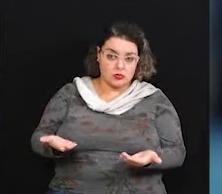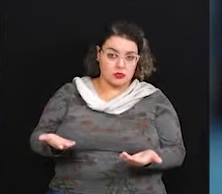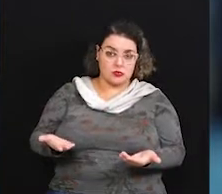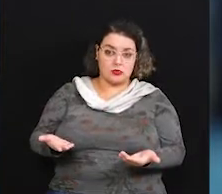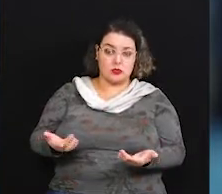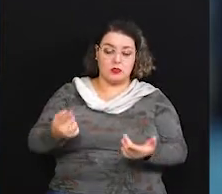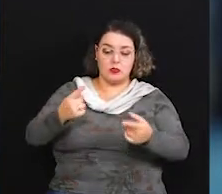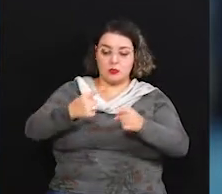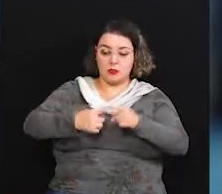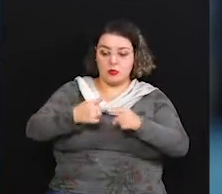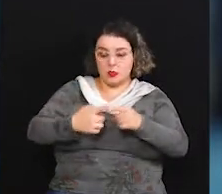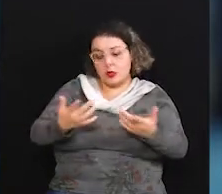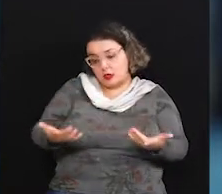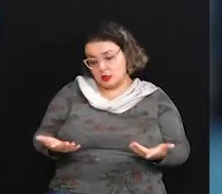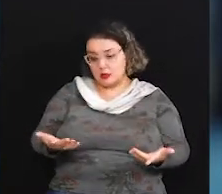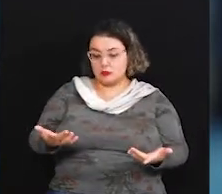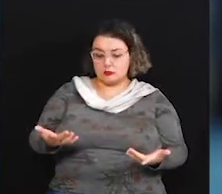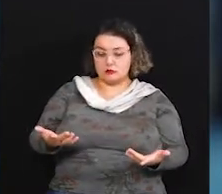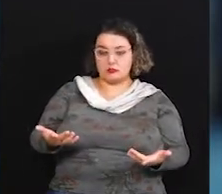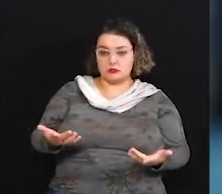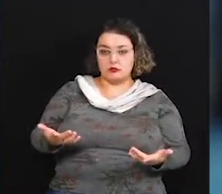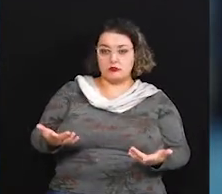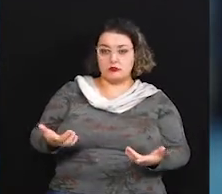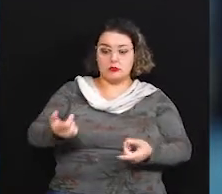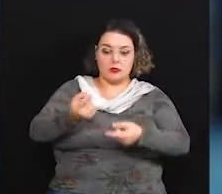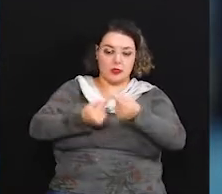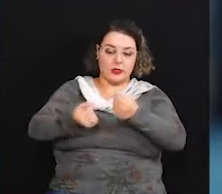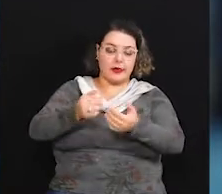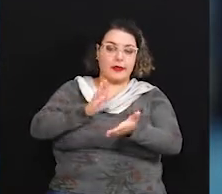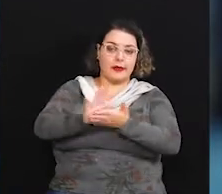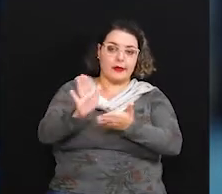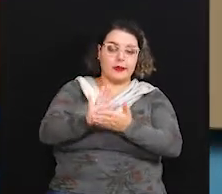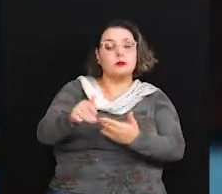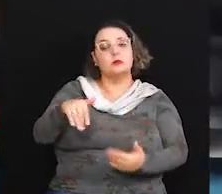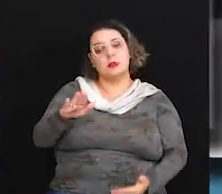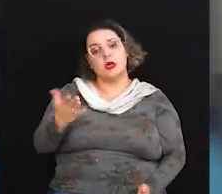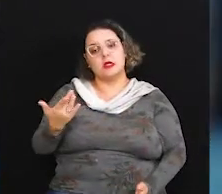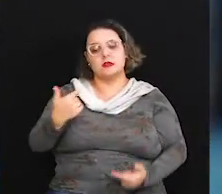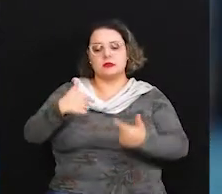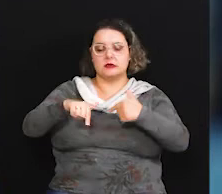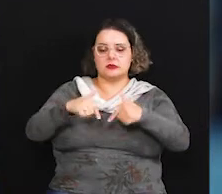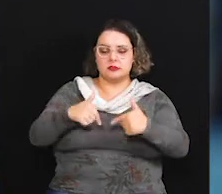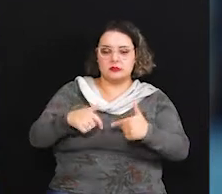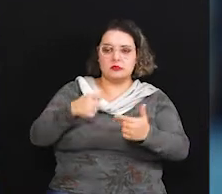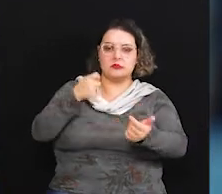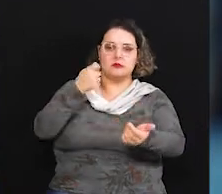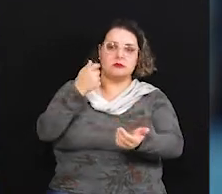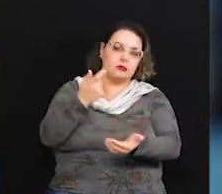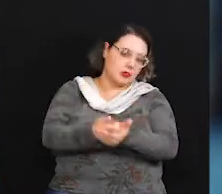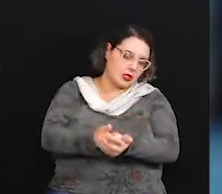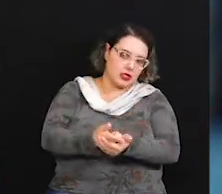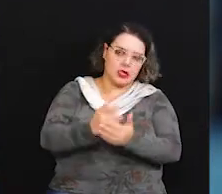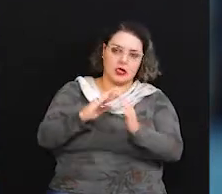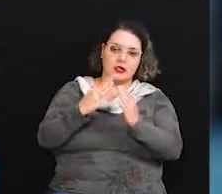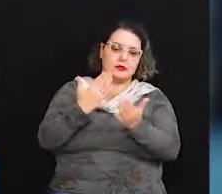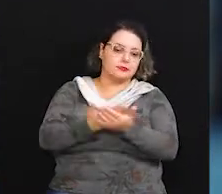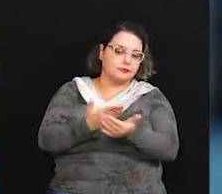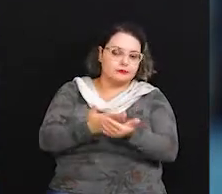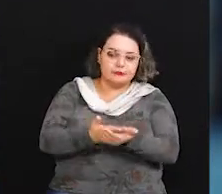estudar, porque, né, sairia ali do nosso orçamento, e aí trabalhar para pagar a escola